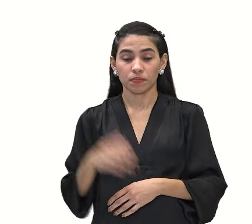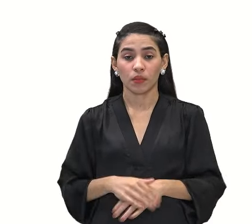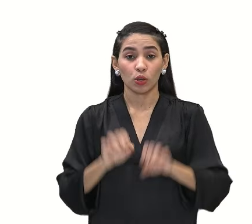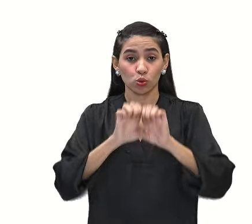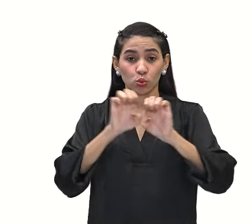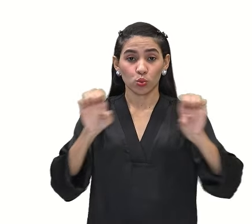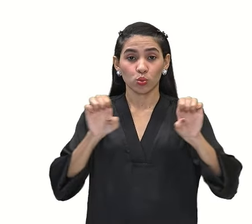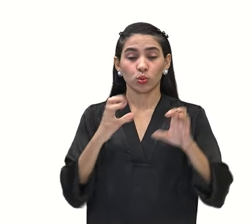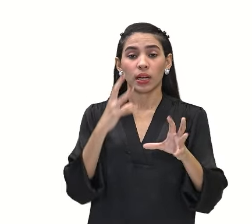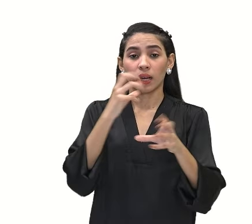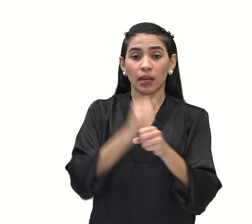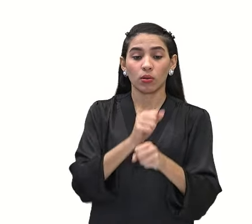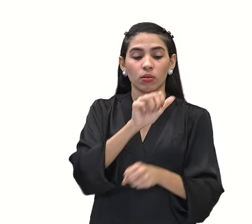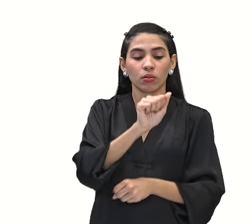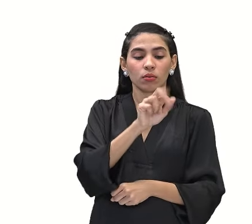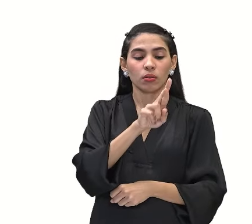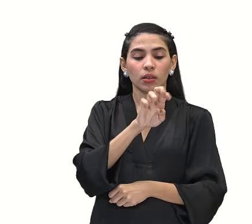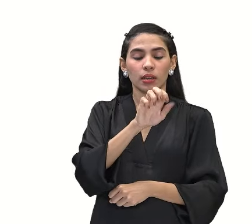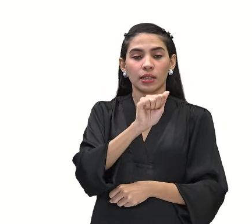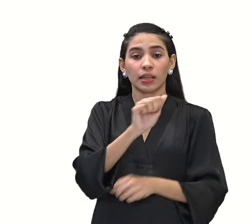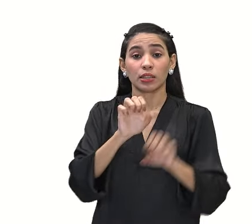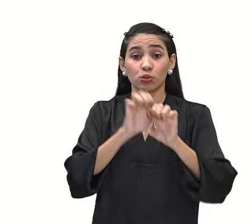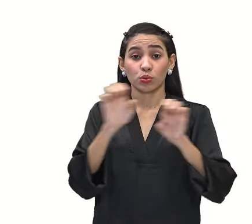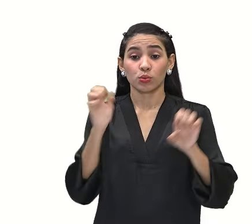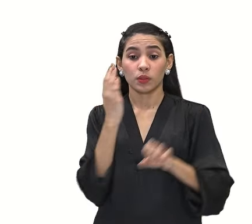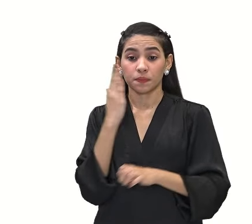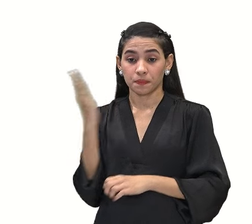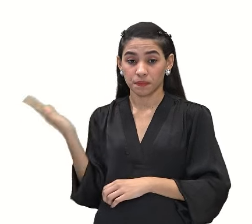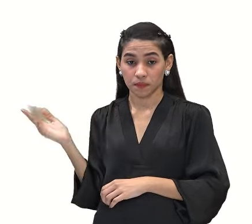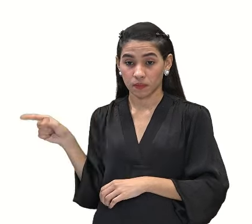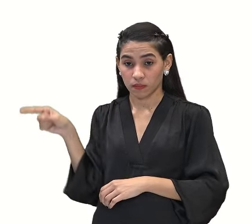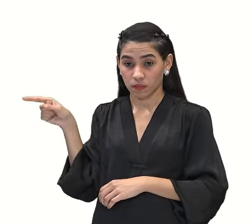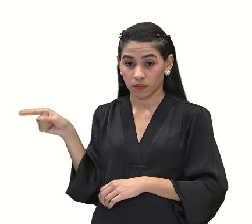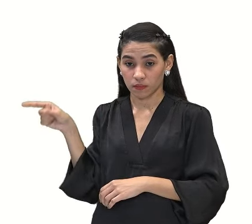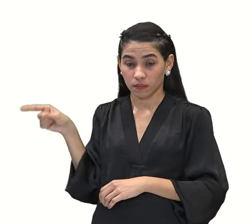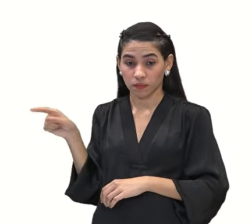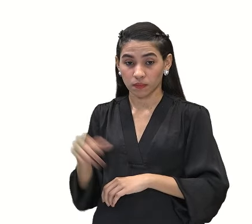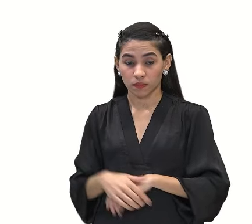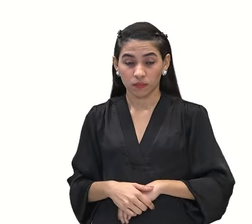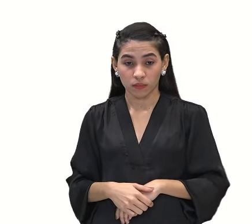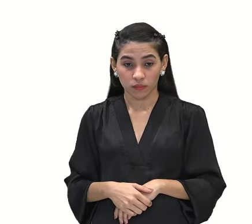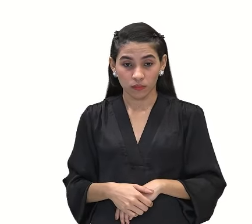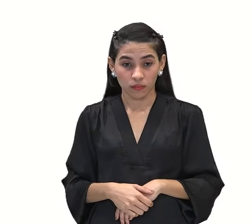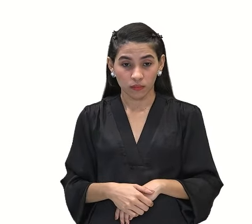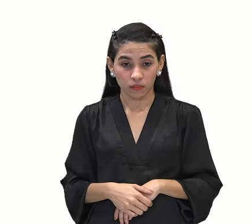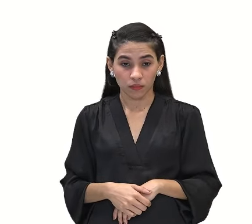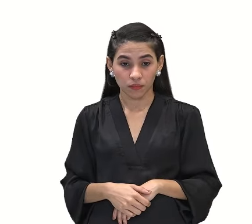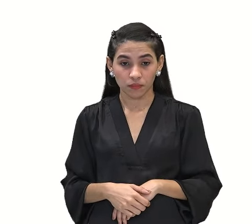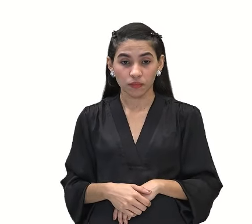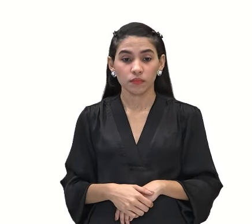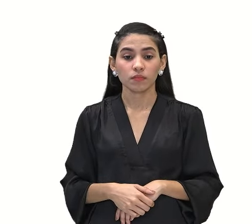pi x r quadrado Então lá vai ó a área como é que vai ficar